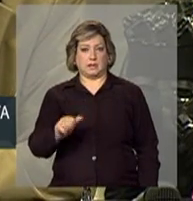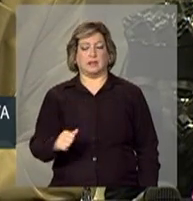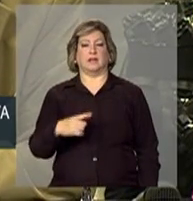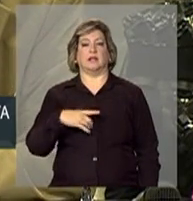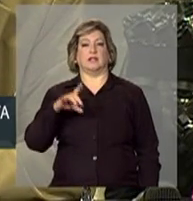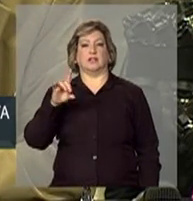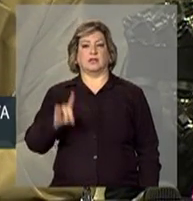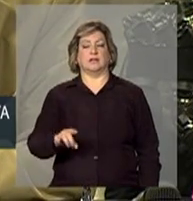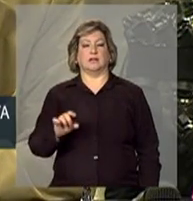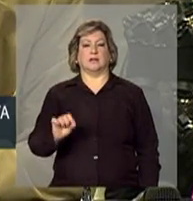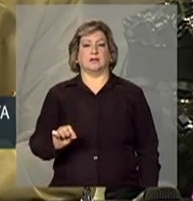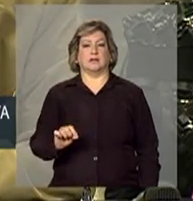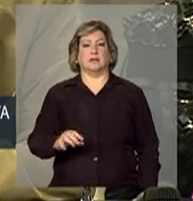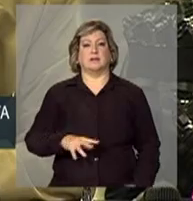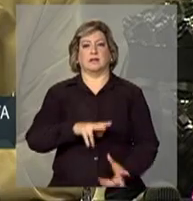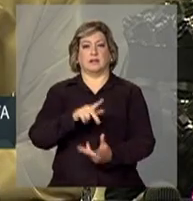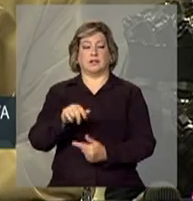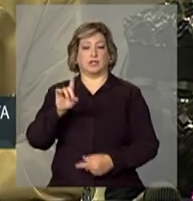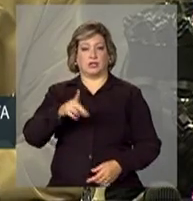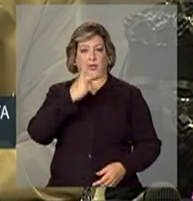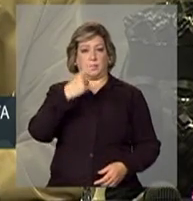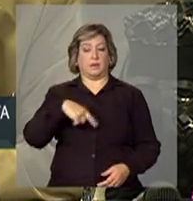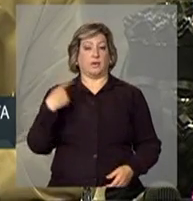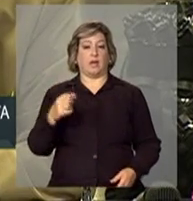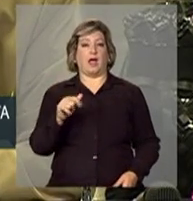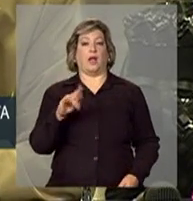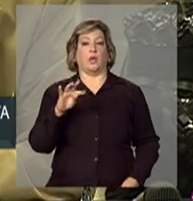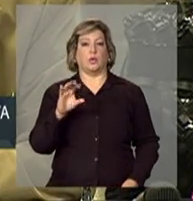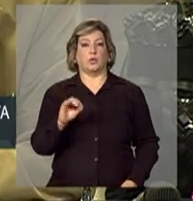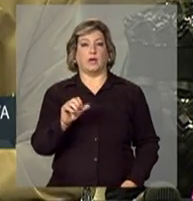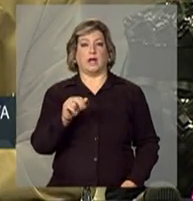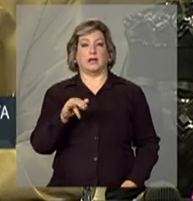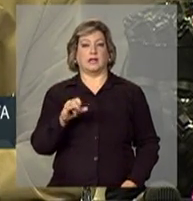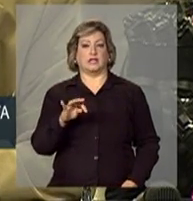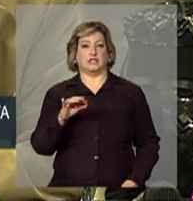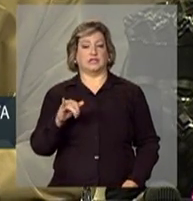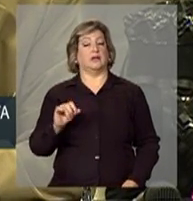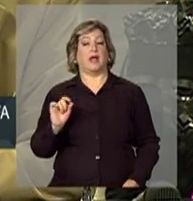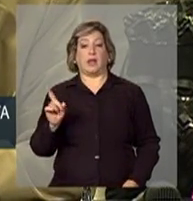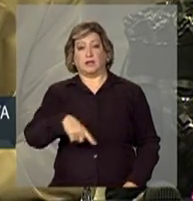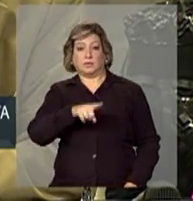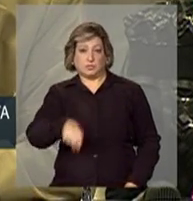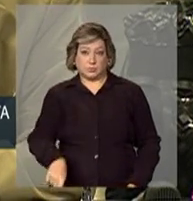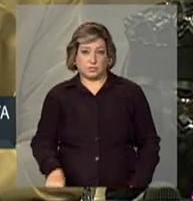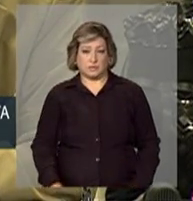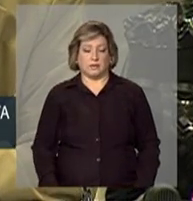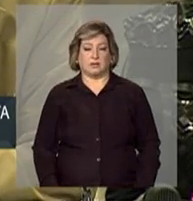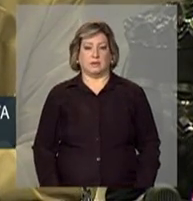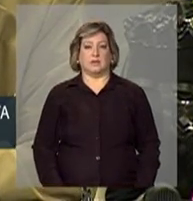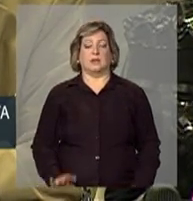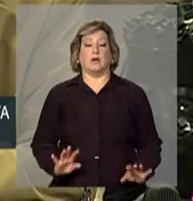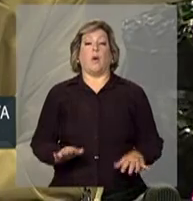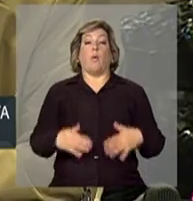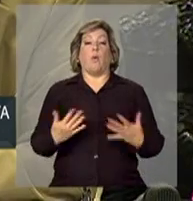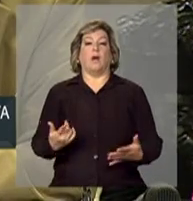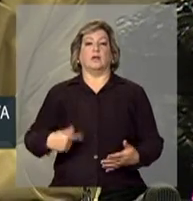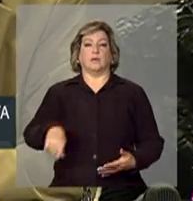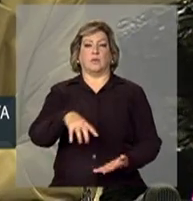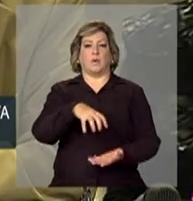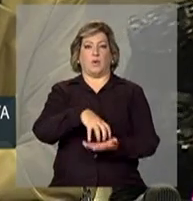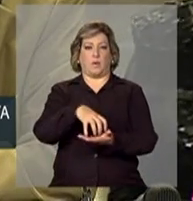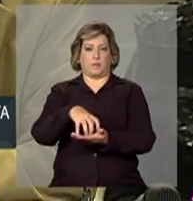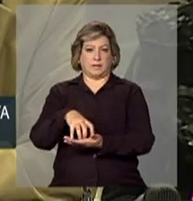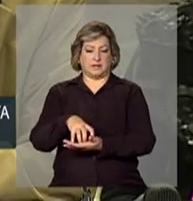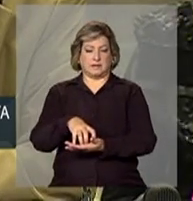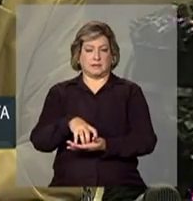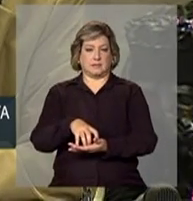e do Sistema Interamericano, as autoanistias são nulas. Então, evidentemente, quando a comissão chegar ao